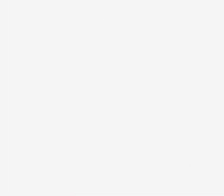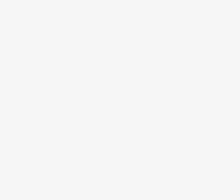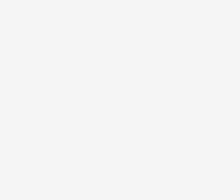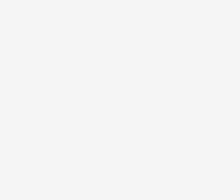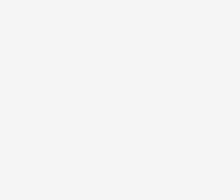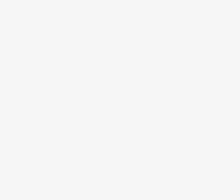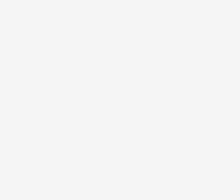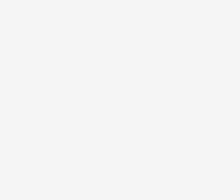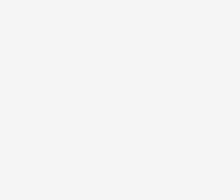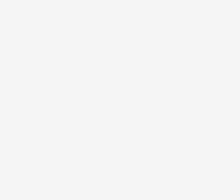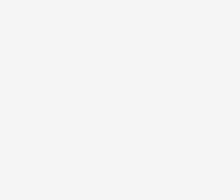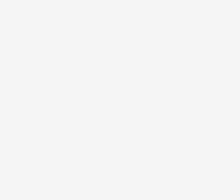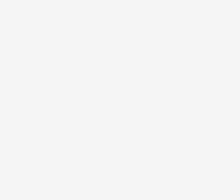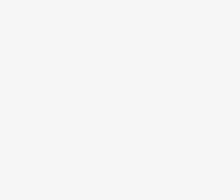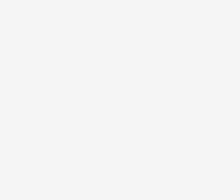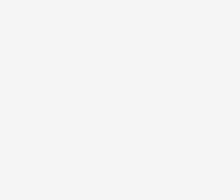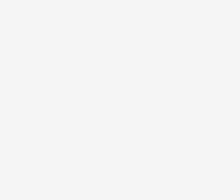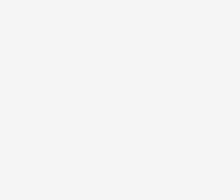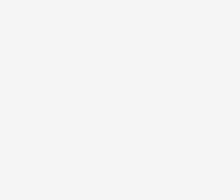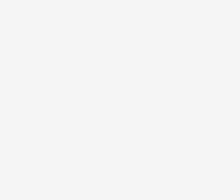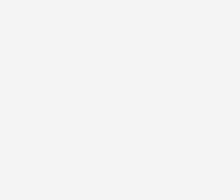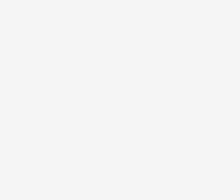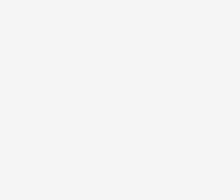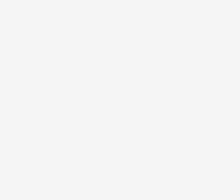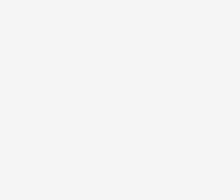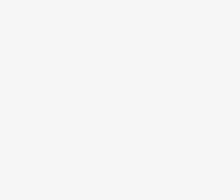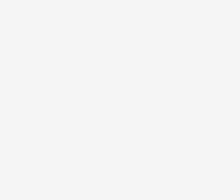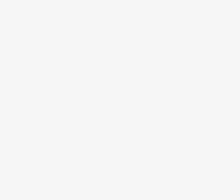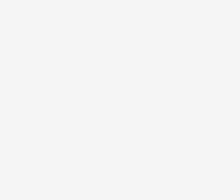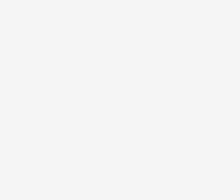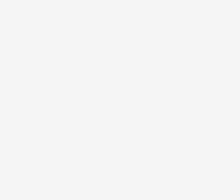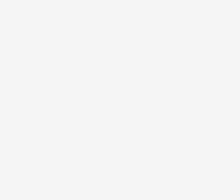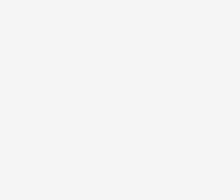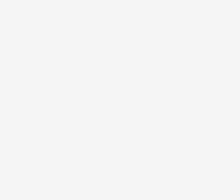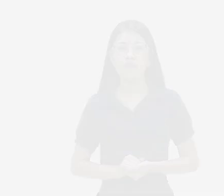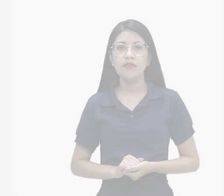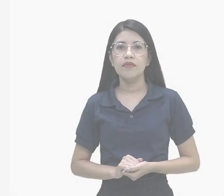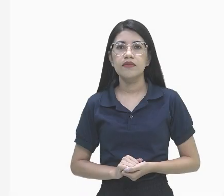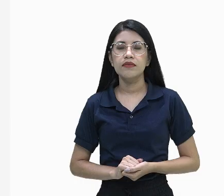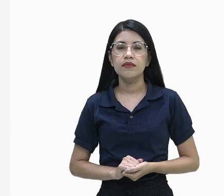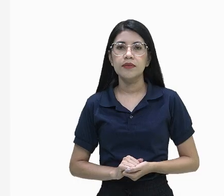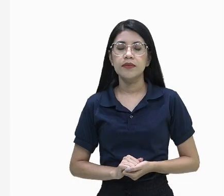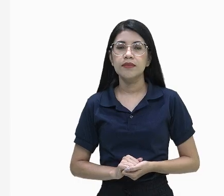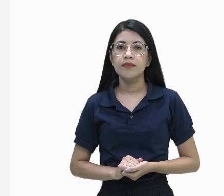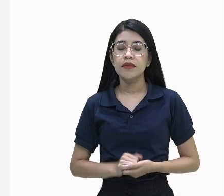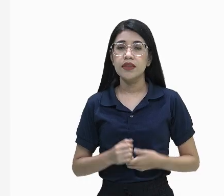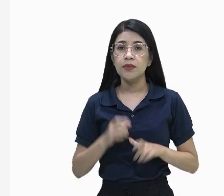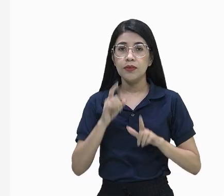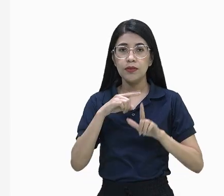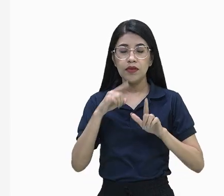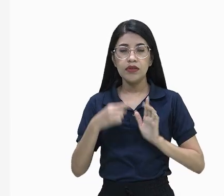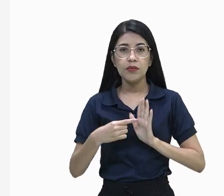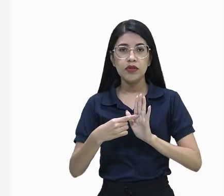representa açaí agroecológico, né? Que é a questão sustentável, certo? E na linha vermelha nós temos aqui